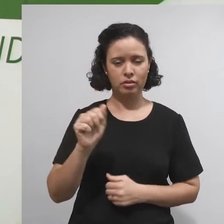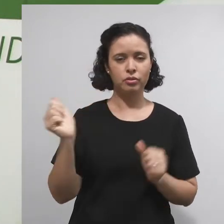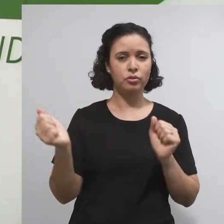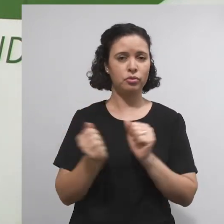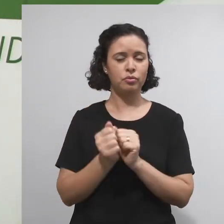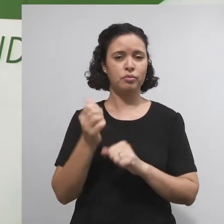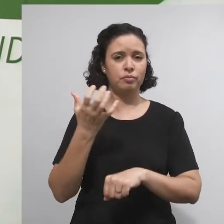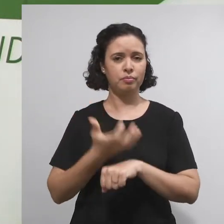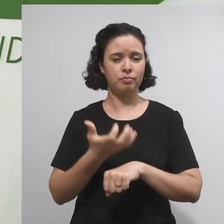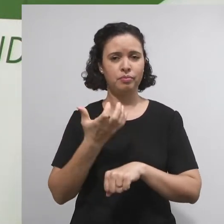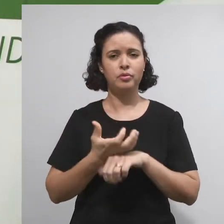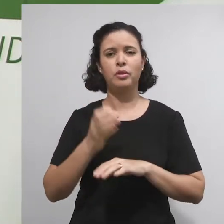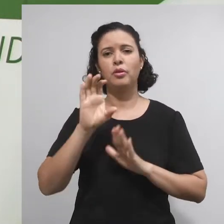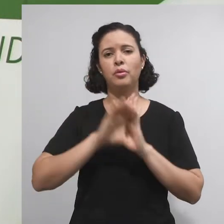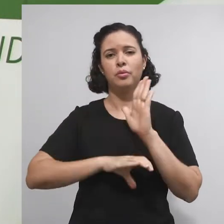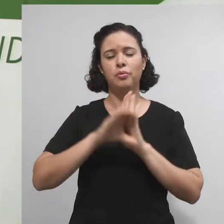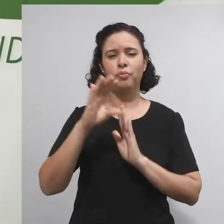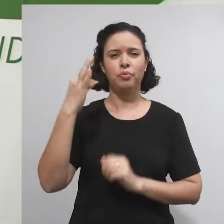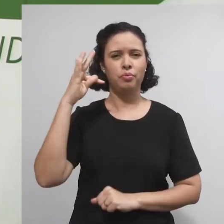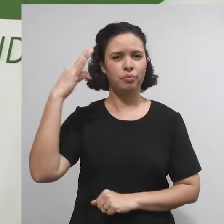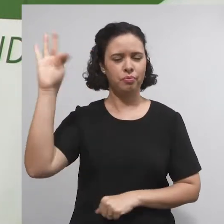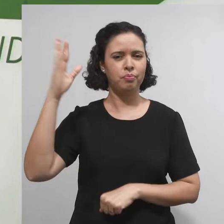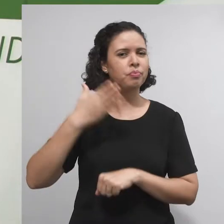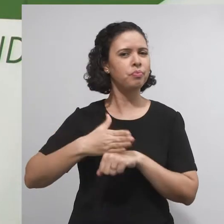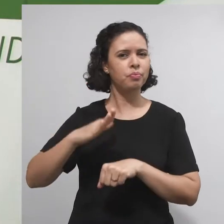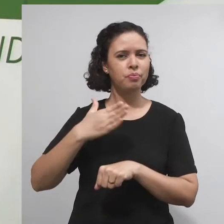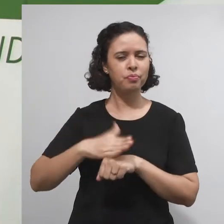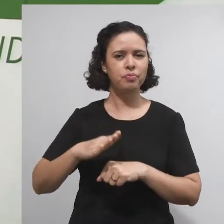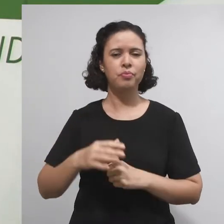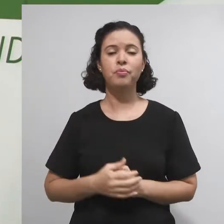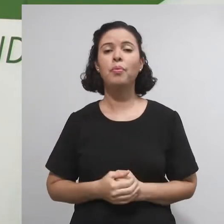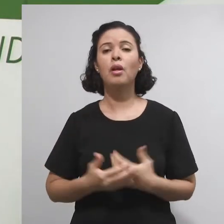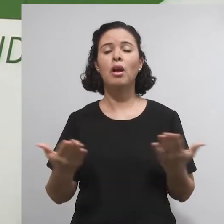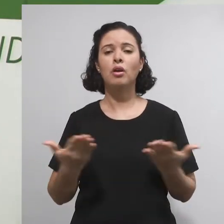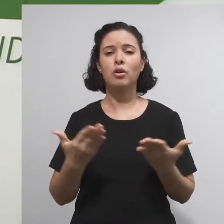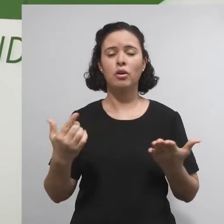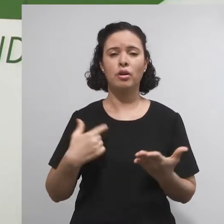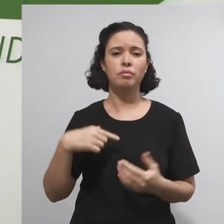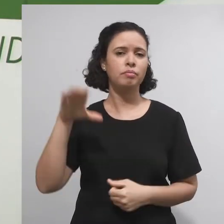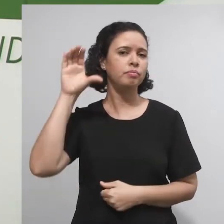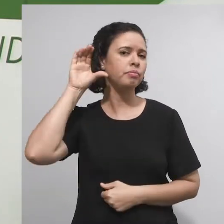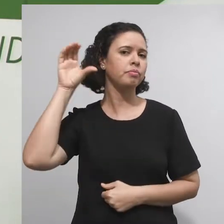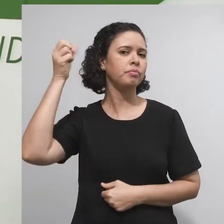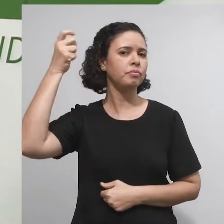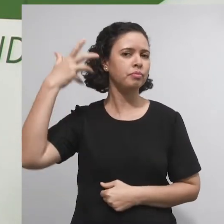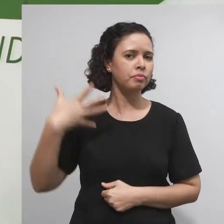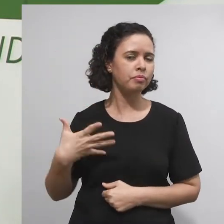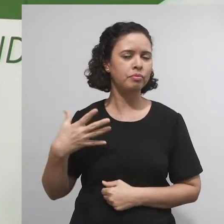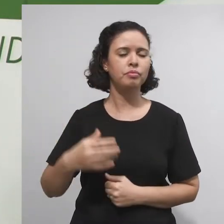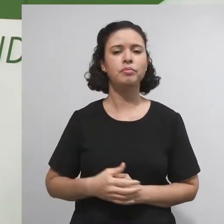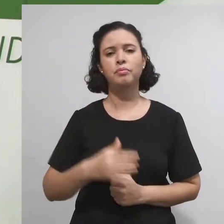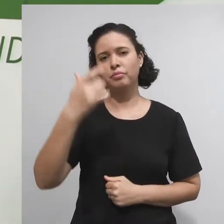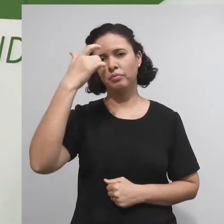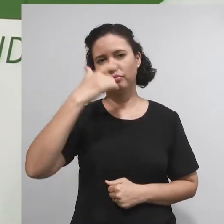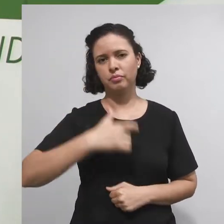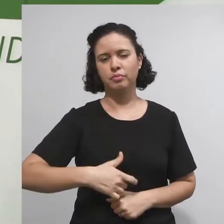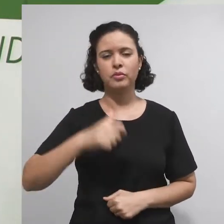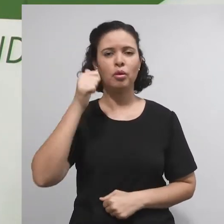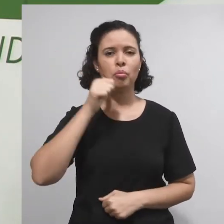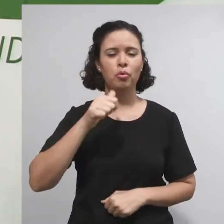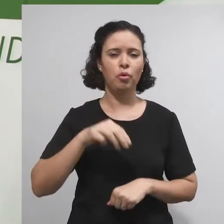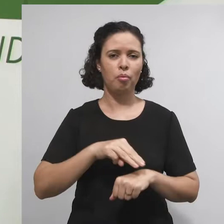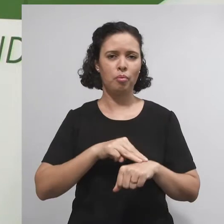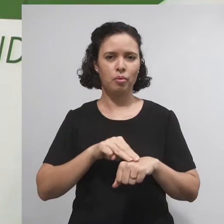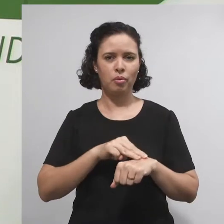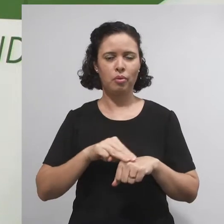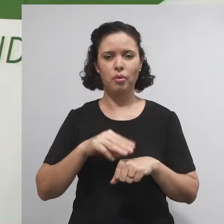na jornada Currículo, Teoria e Prática. Neste momento vou passar a minha audiodescrição. Eu sou uma mulher